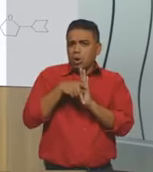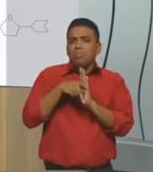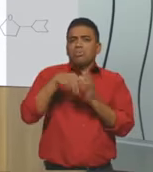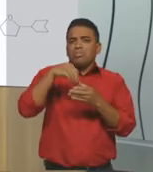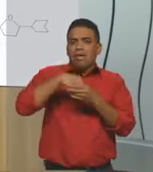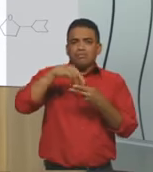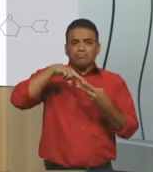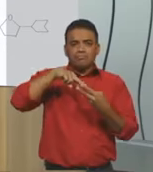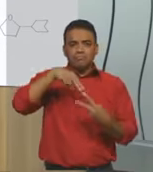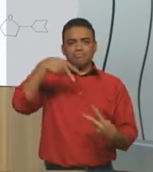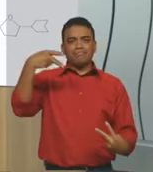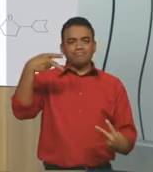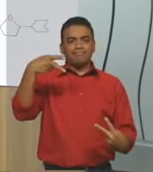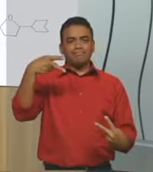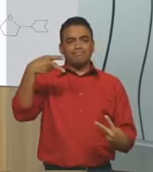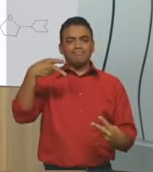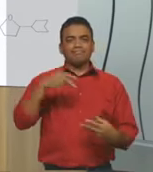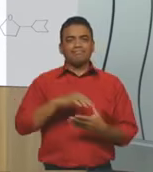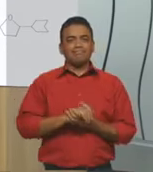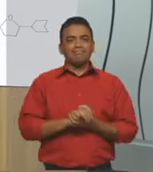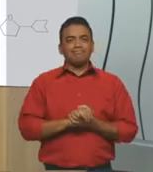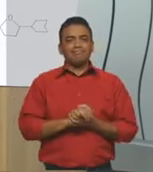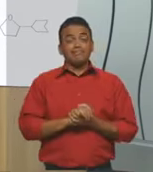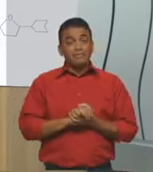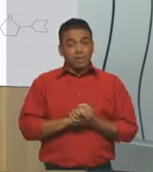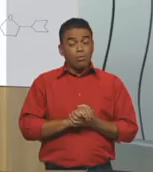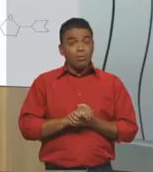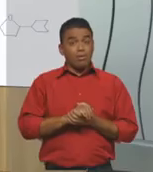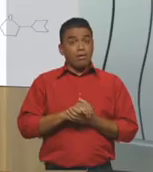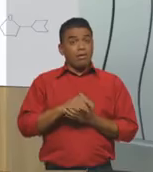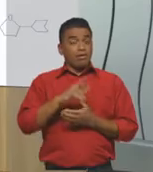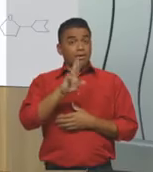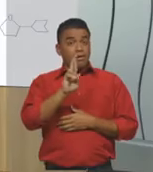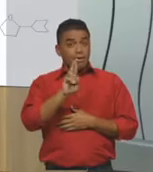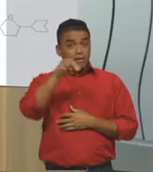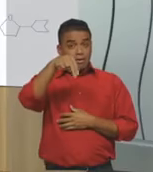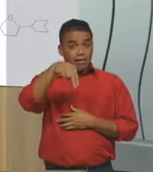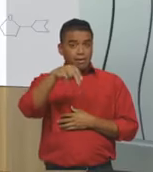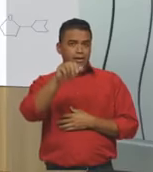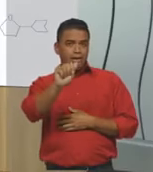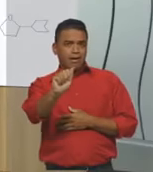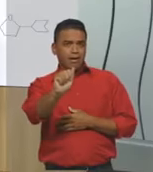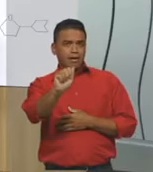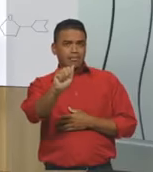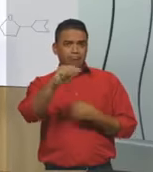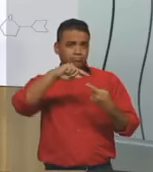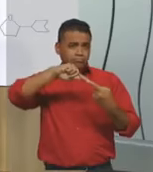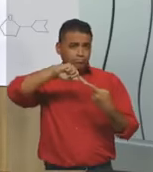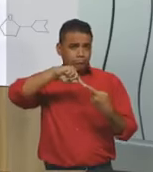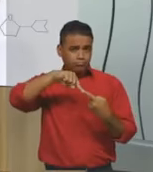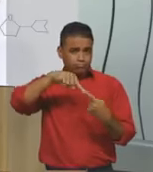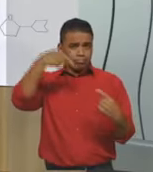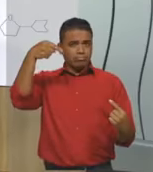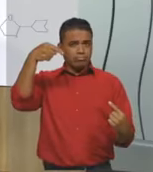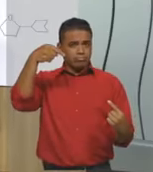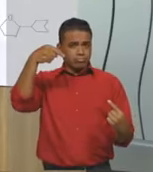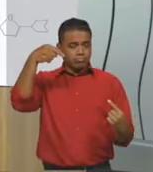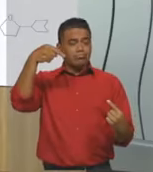E aí, nós sabemos que o RNA, ele vai ser a chave